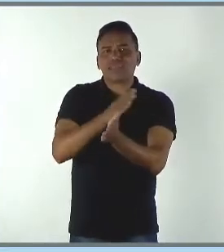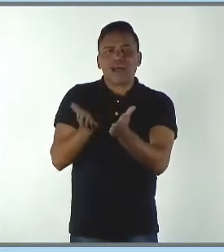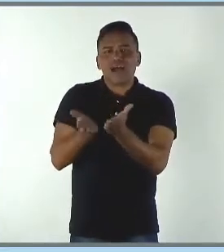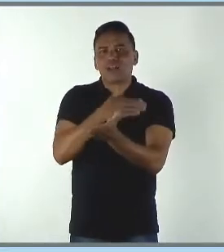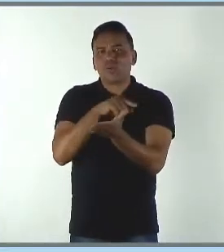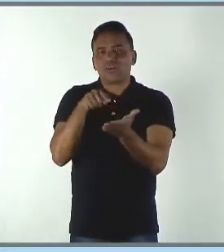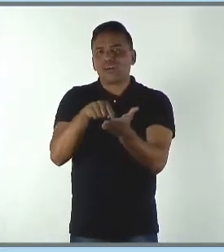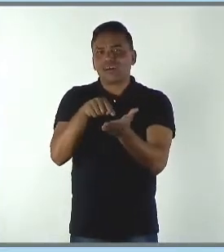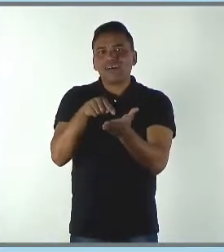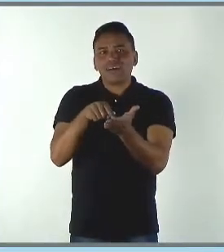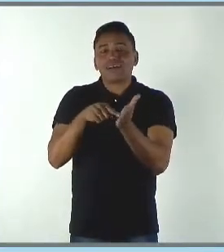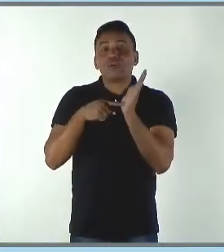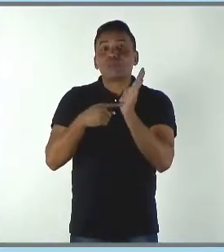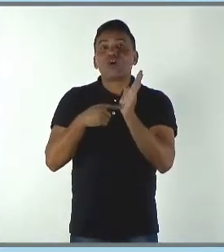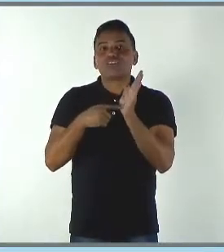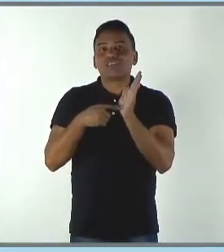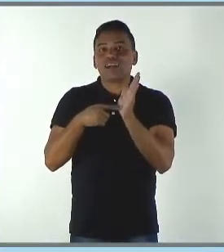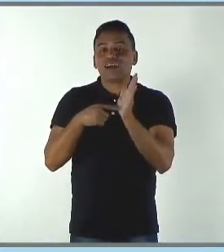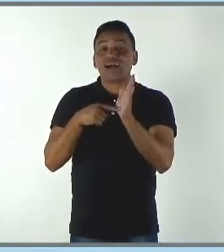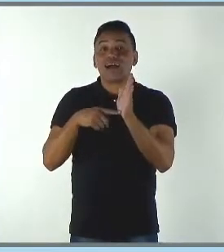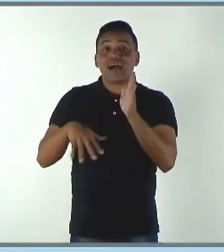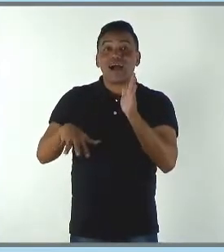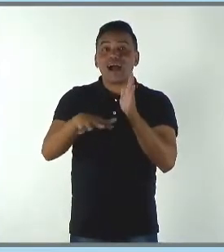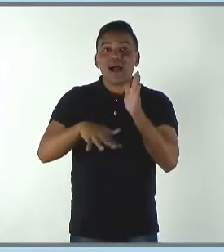vão abarcar o campo da ecologia.